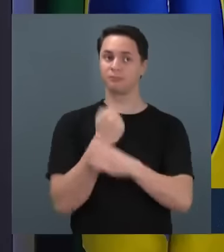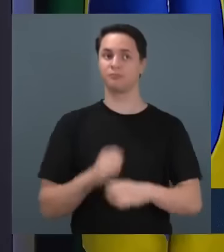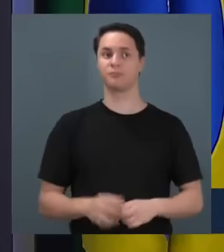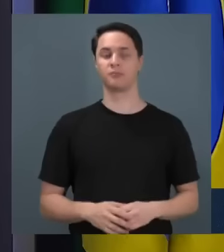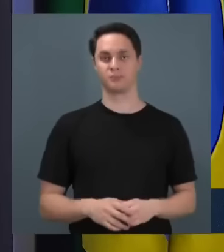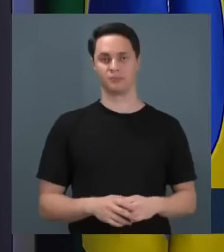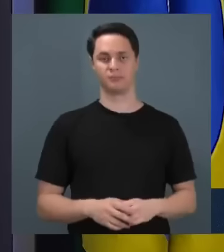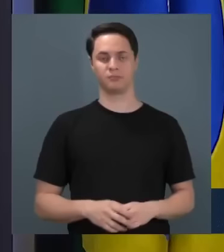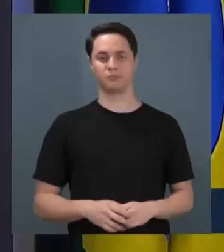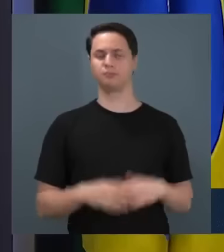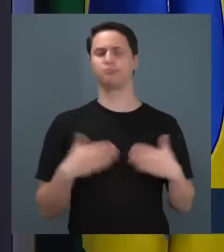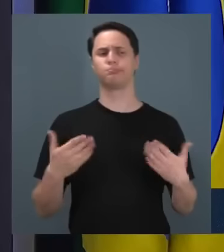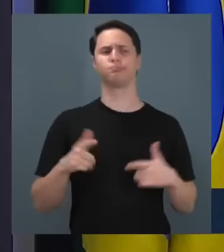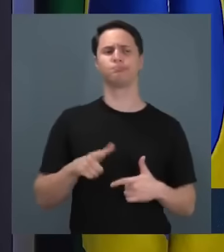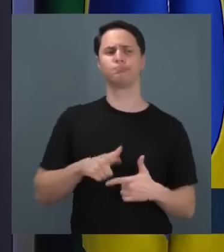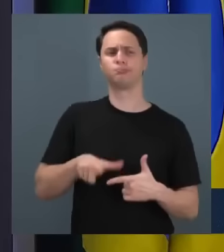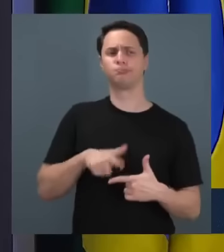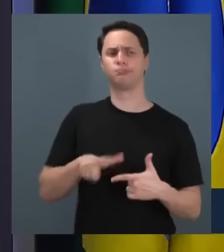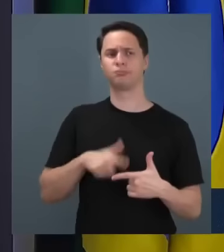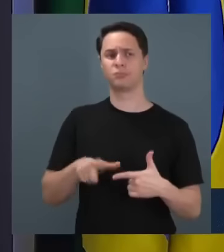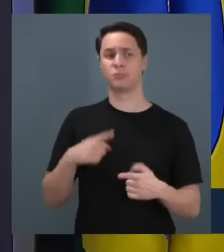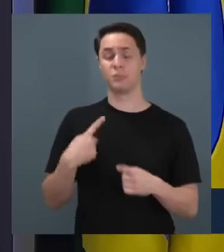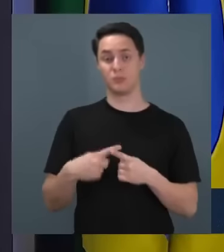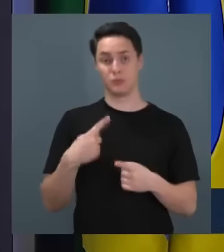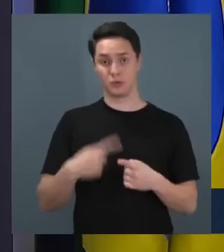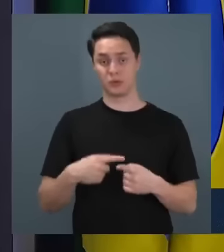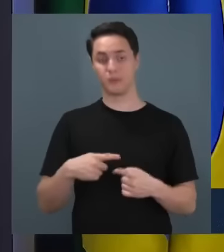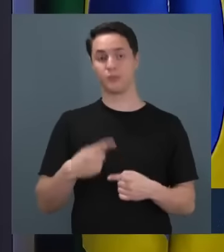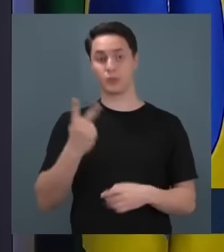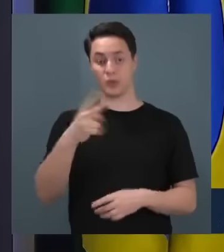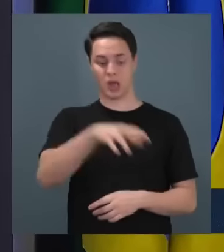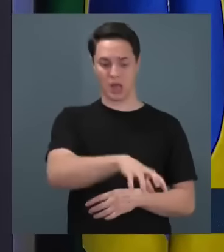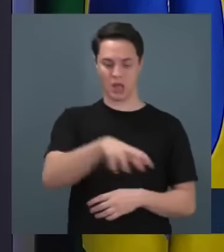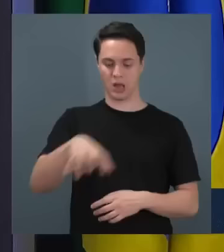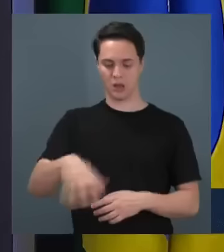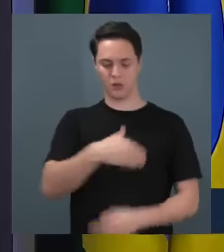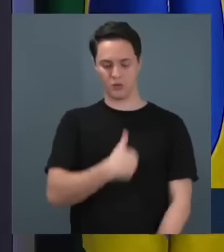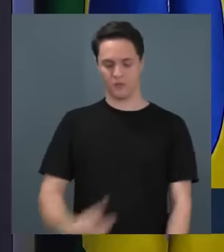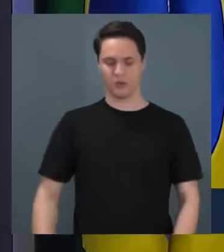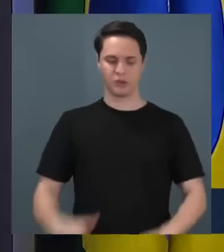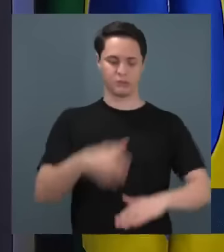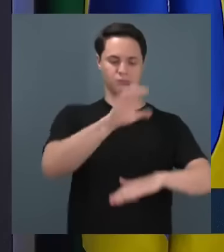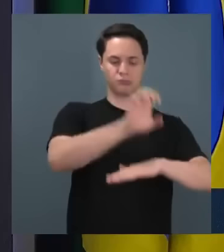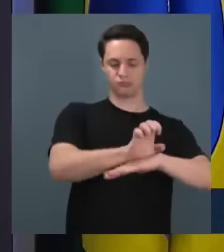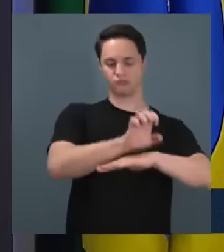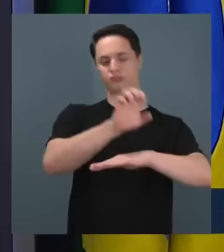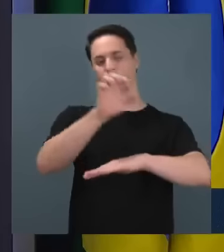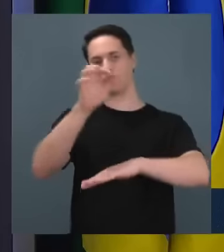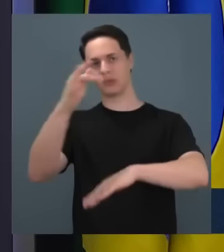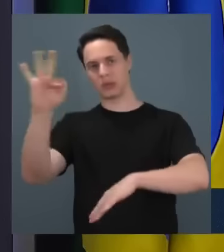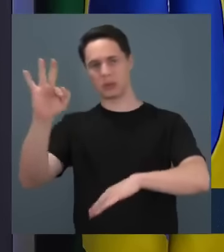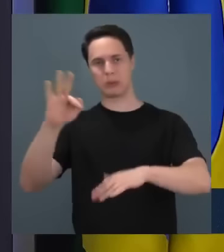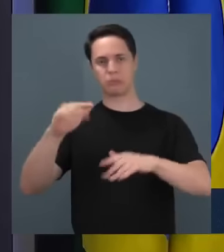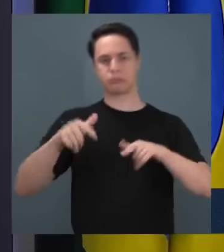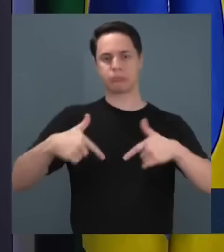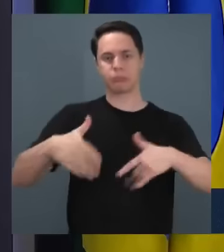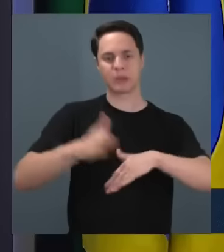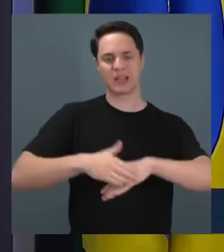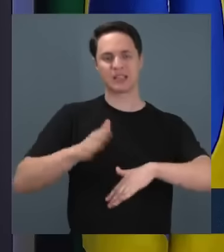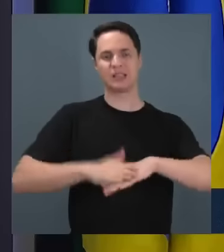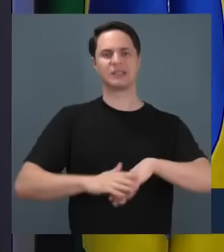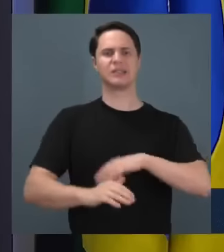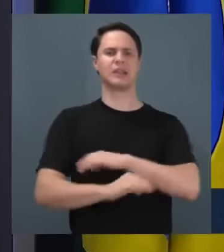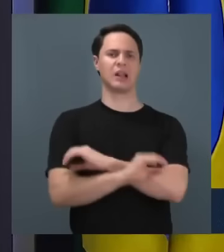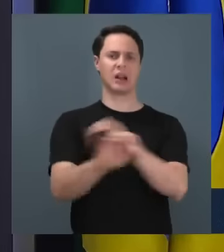O problema é que as duas esferas de governo, o estadual e o federal, nada fizeram. Essa omissão não é